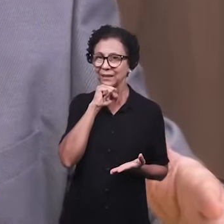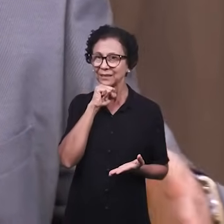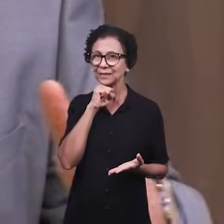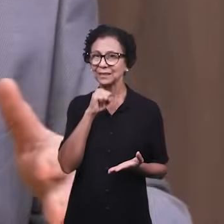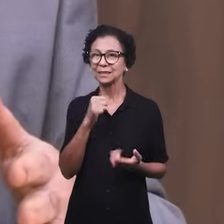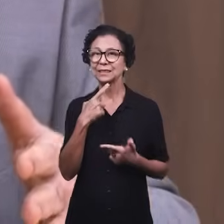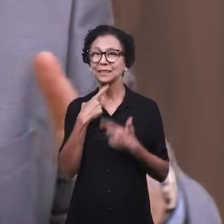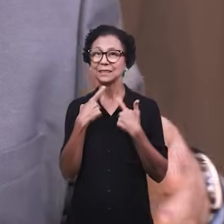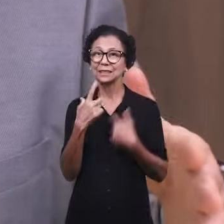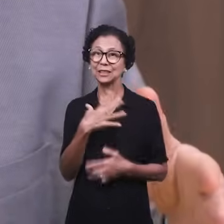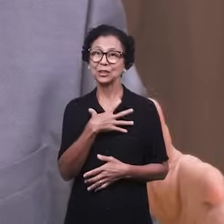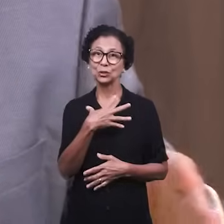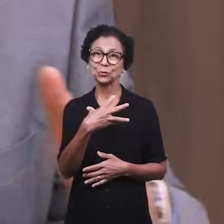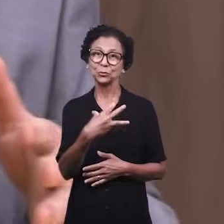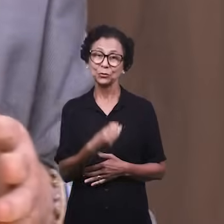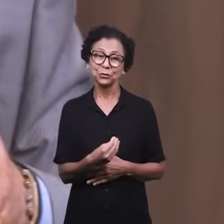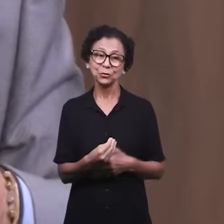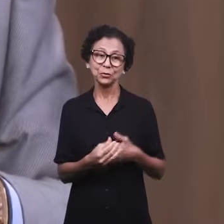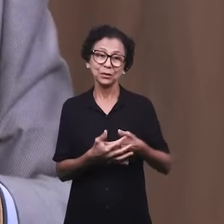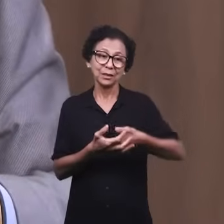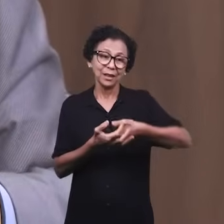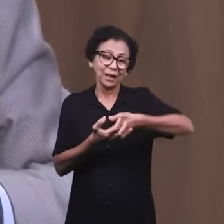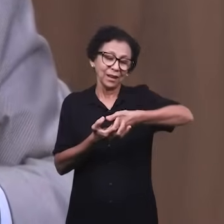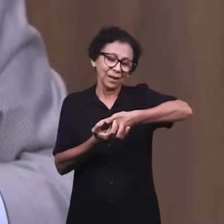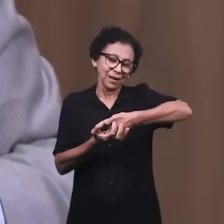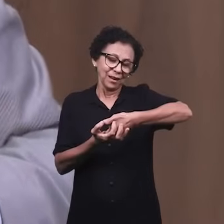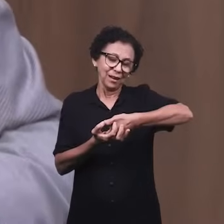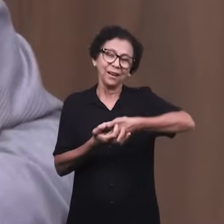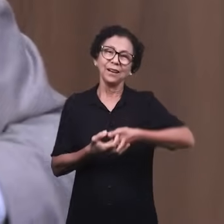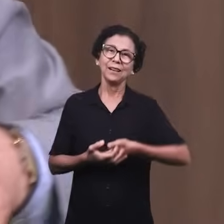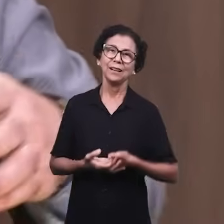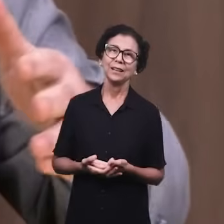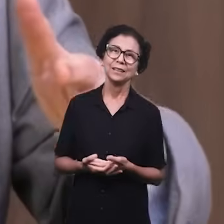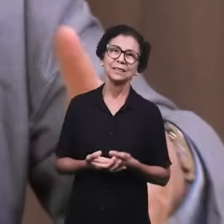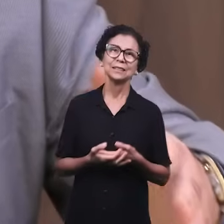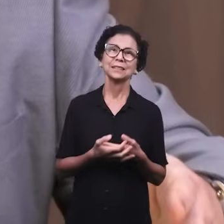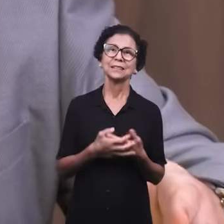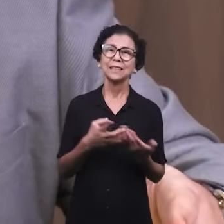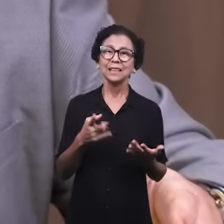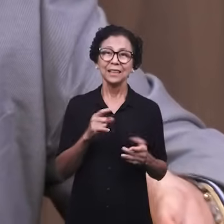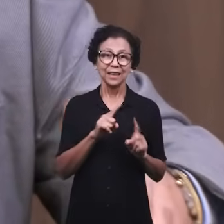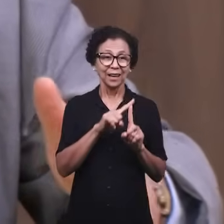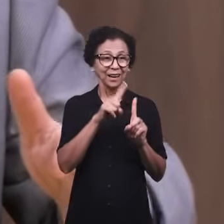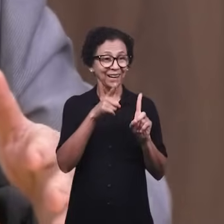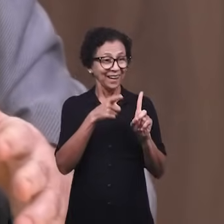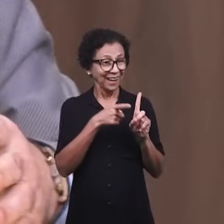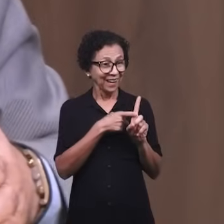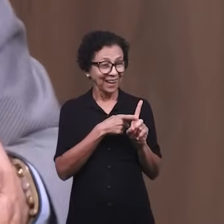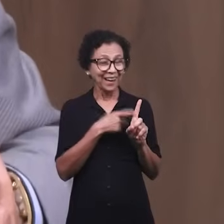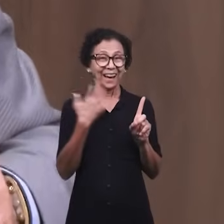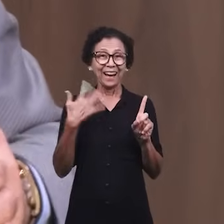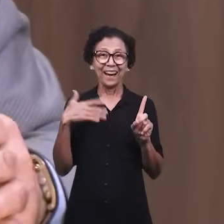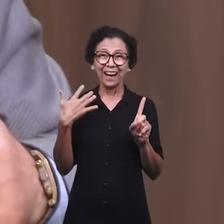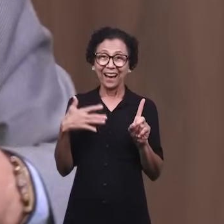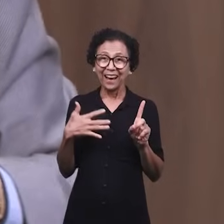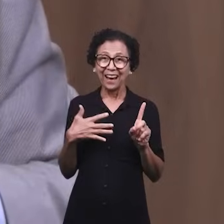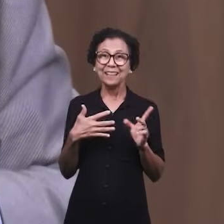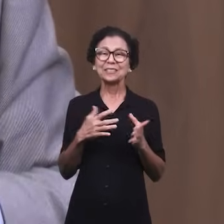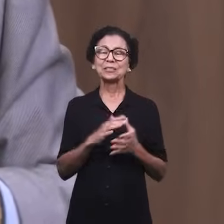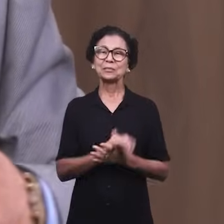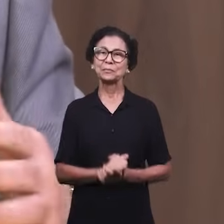filho né ó identificou Ah já tem o resultado de um exame tá grávida né Vamos começar a cuidar